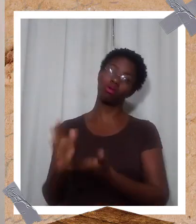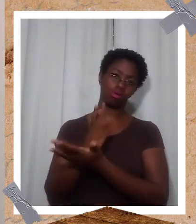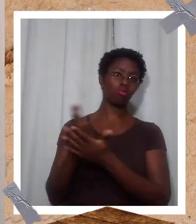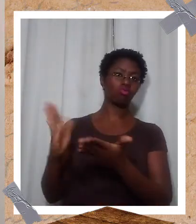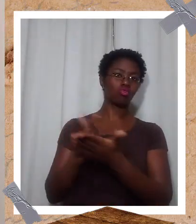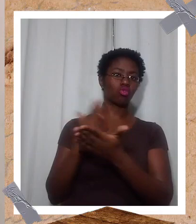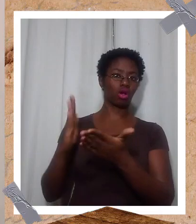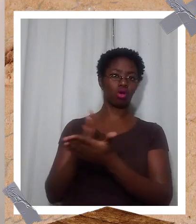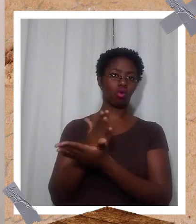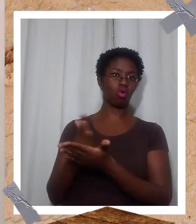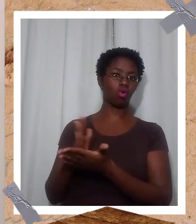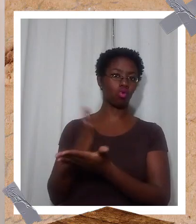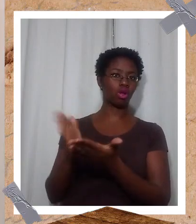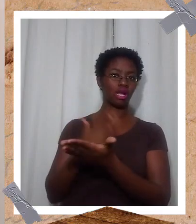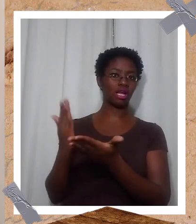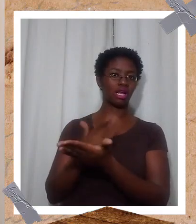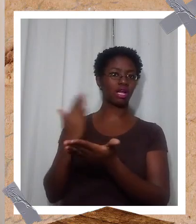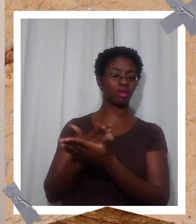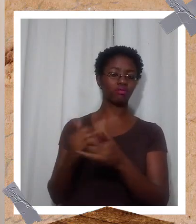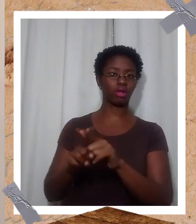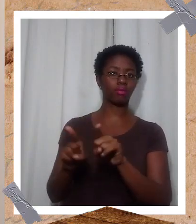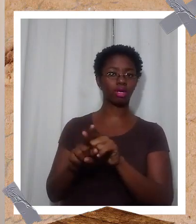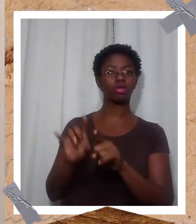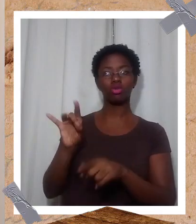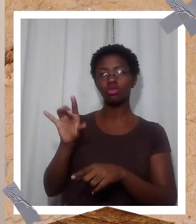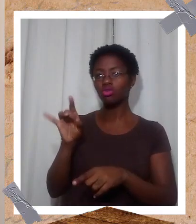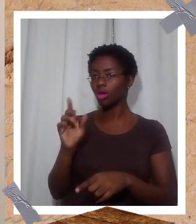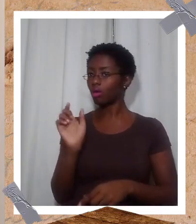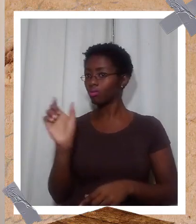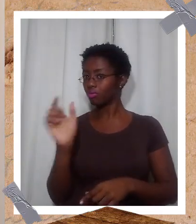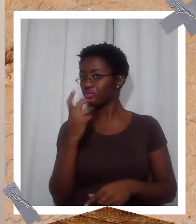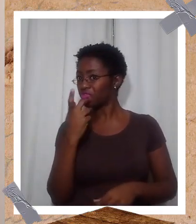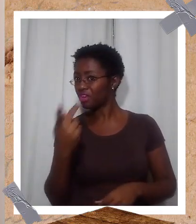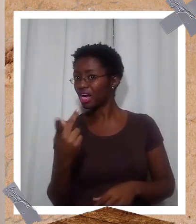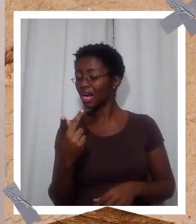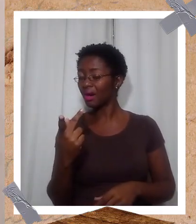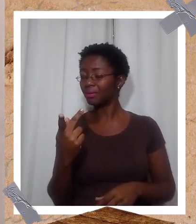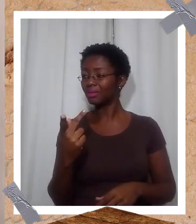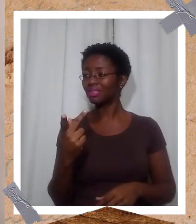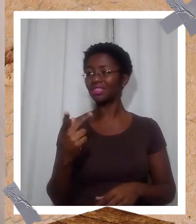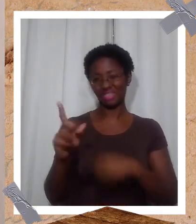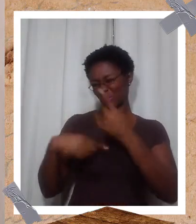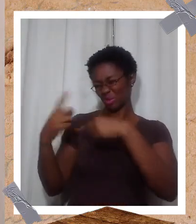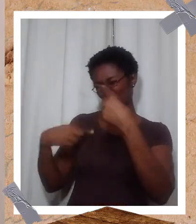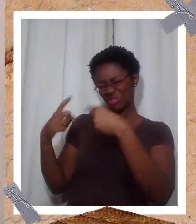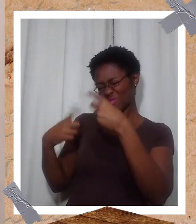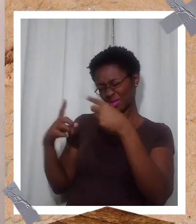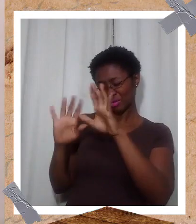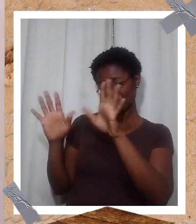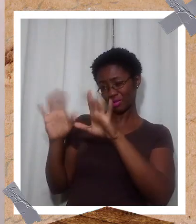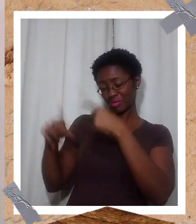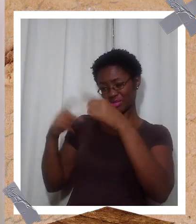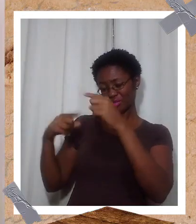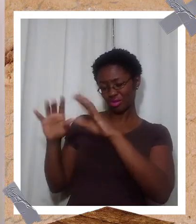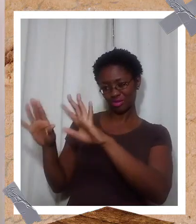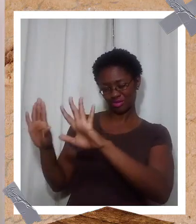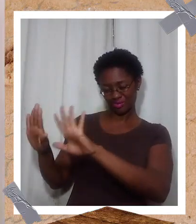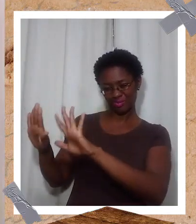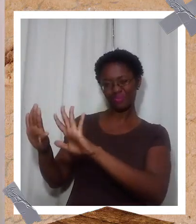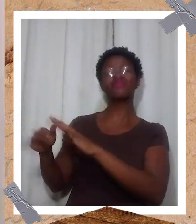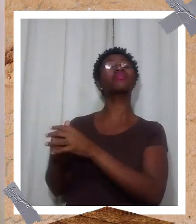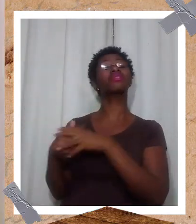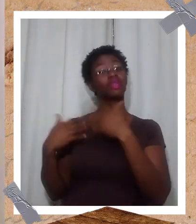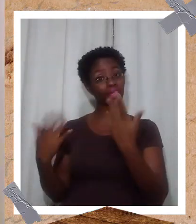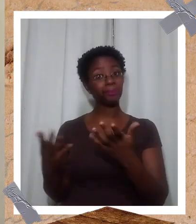também. Quero deixar só uma coisa registrada. Não, eu vou falar assim um pouco depois, eu me acho para depois.